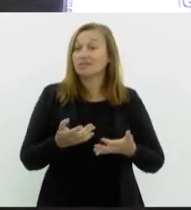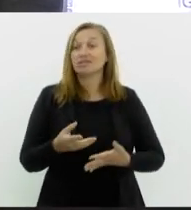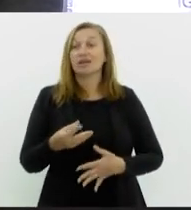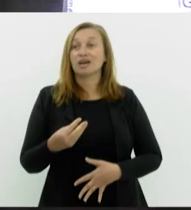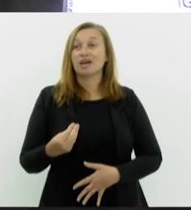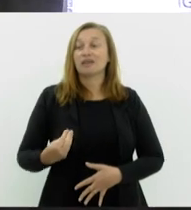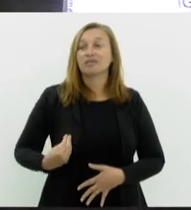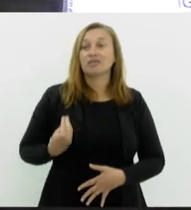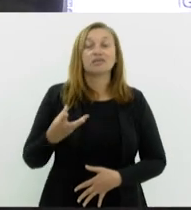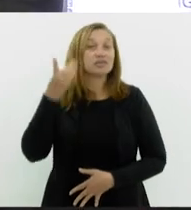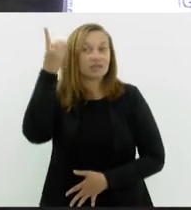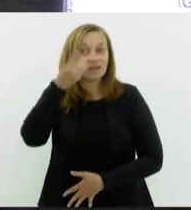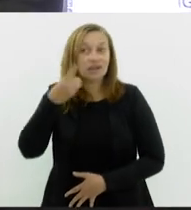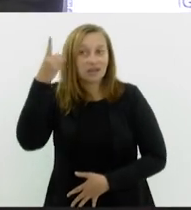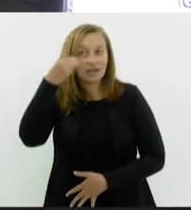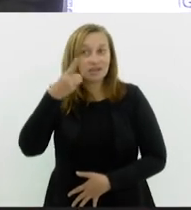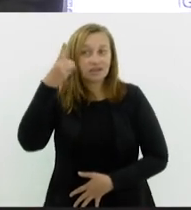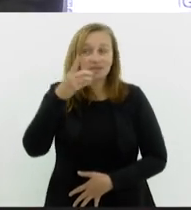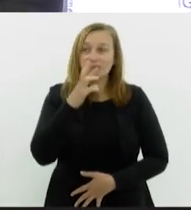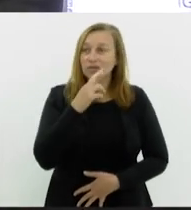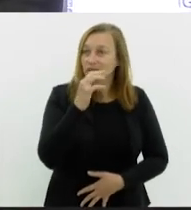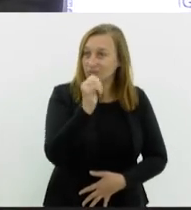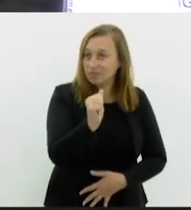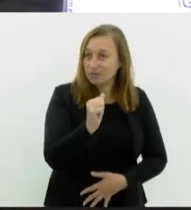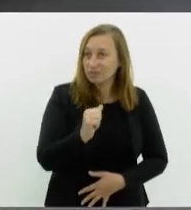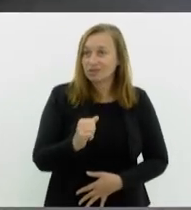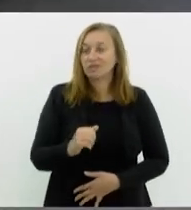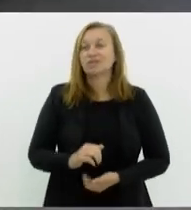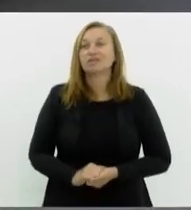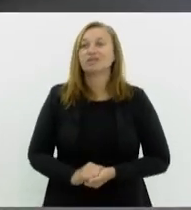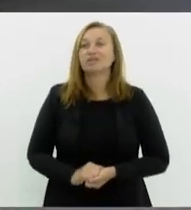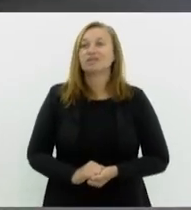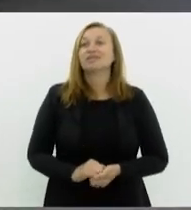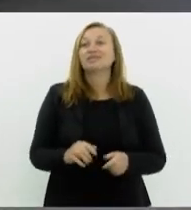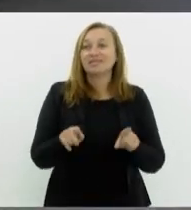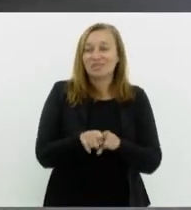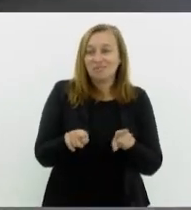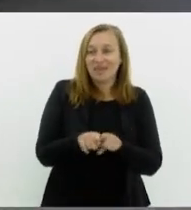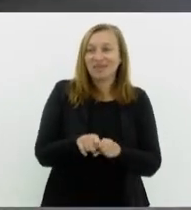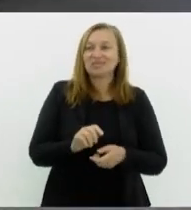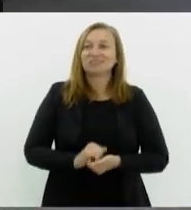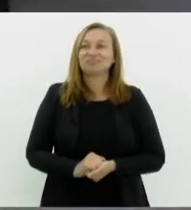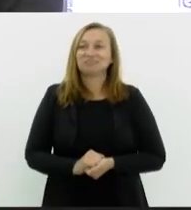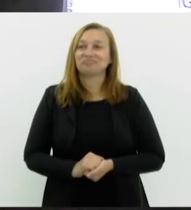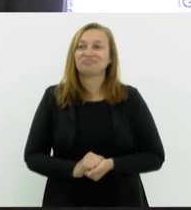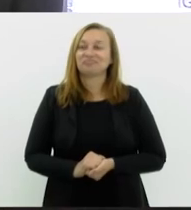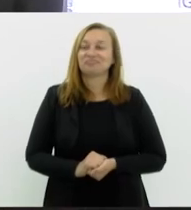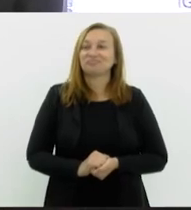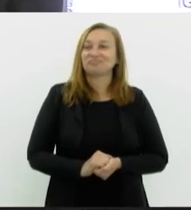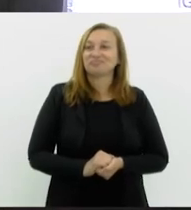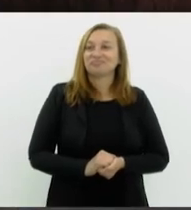aqui do deputado Rodrigo Amorim, que se faz aqui presente também.